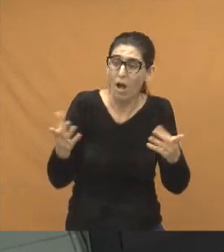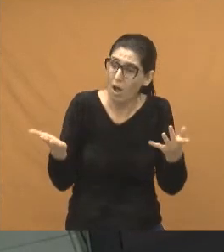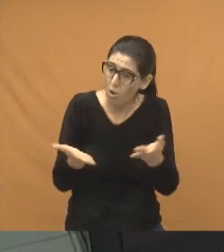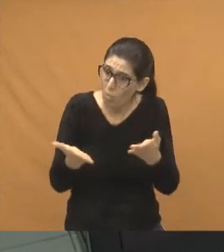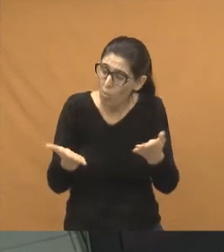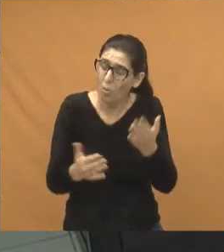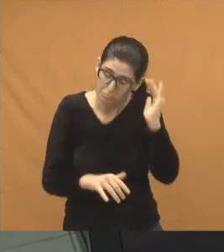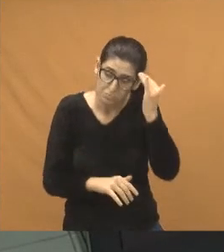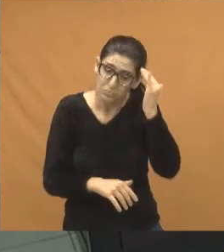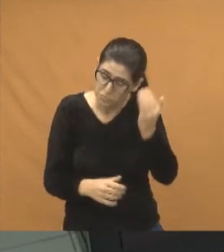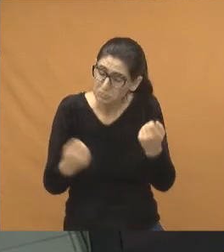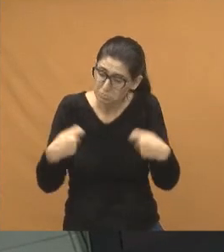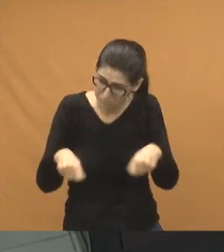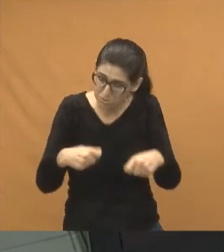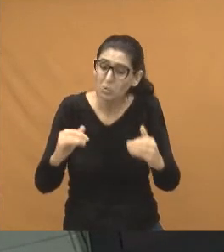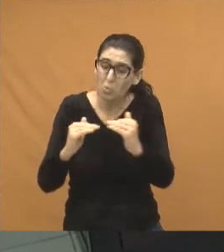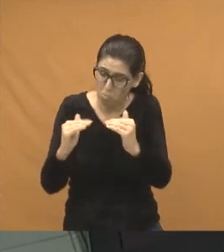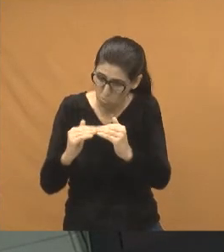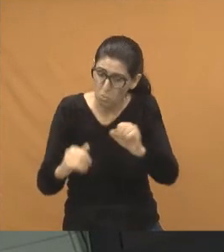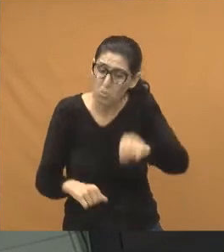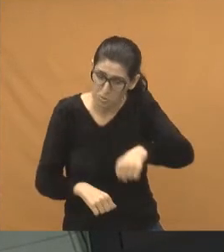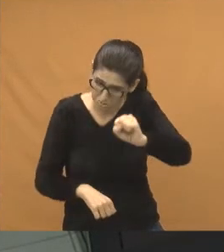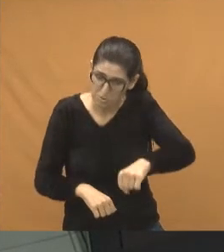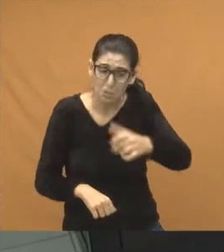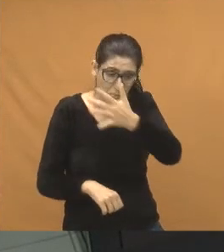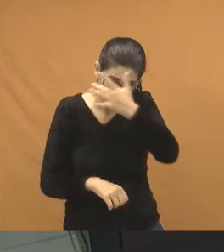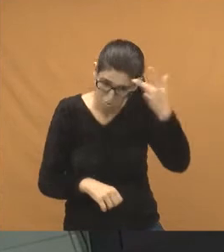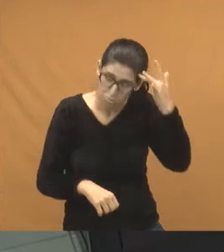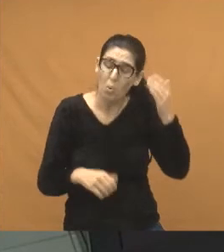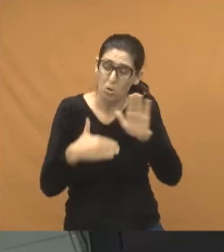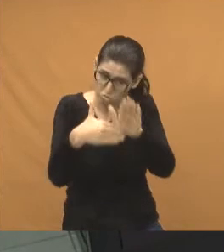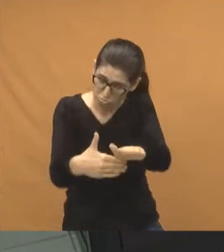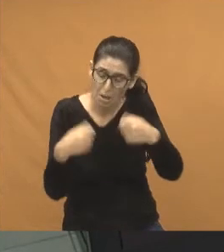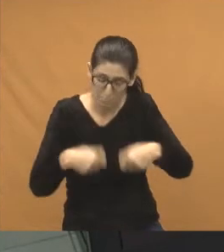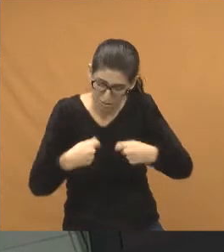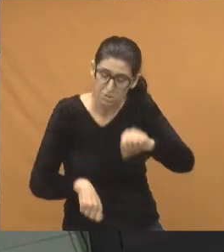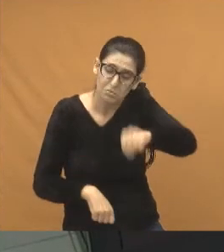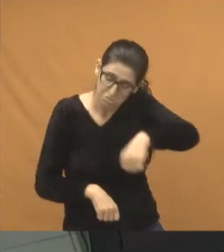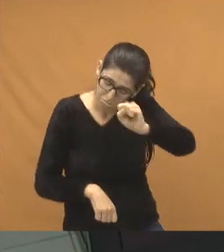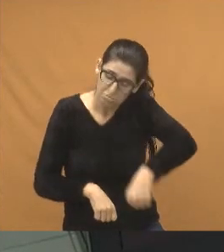olhando para as pessoas que estão precisando. Sou favorável.